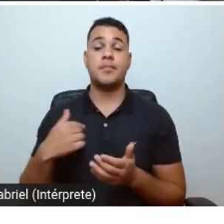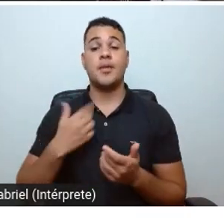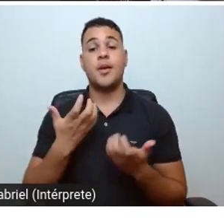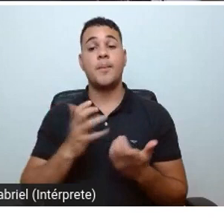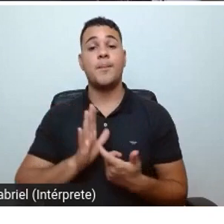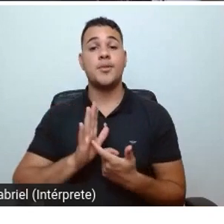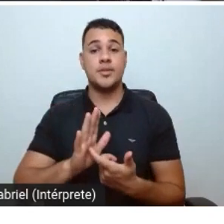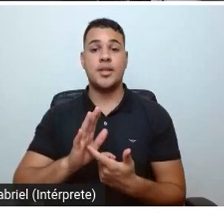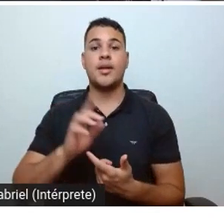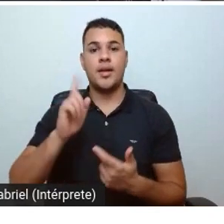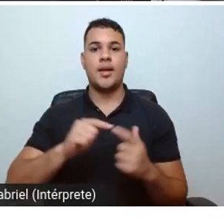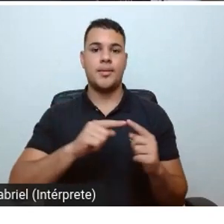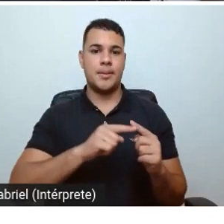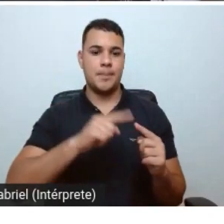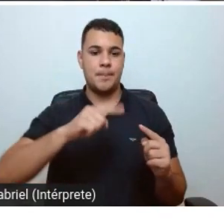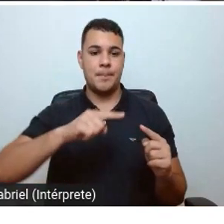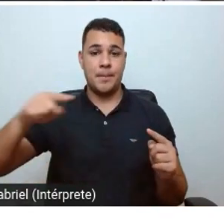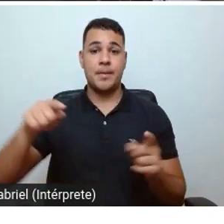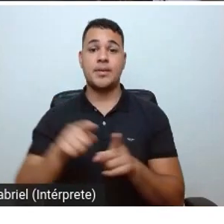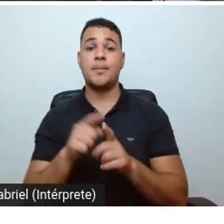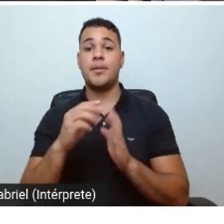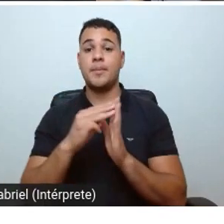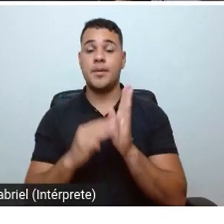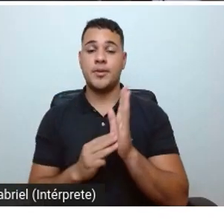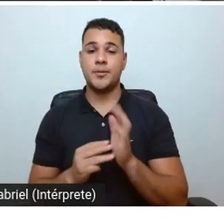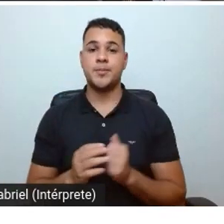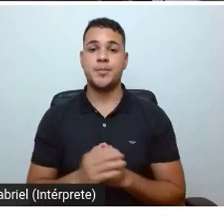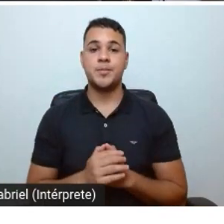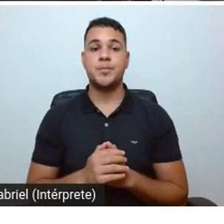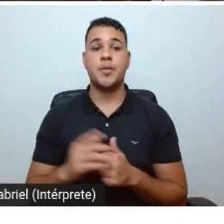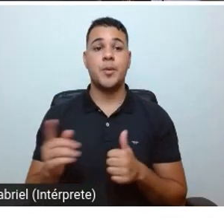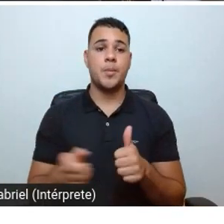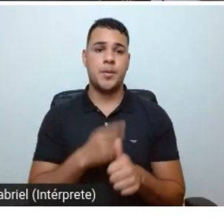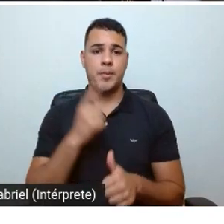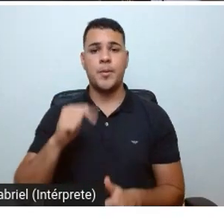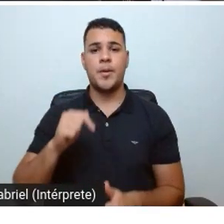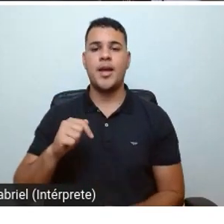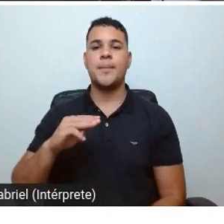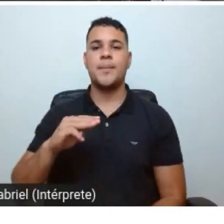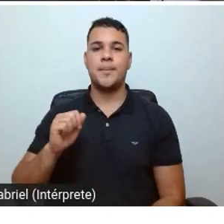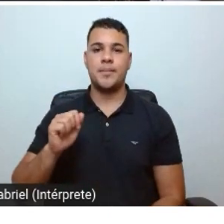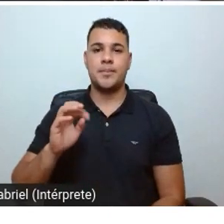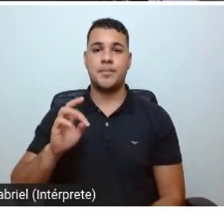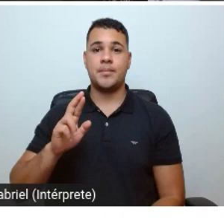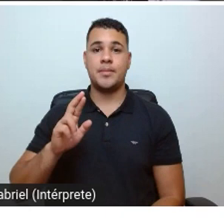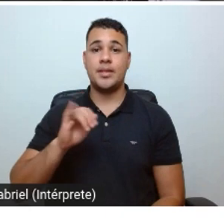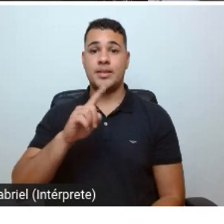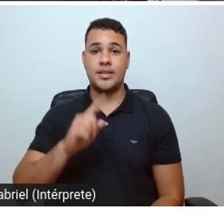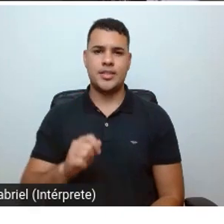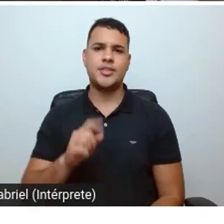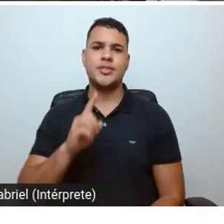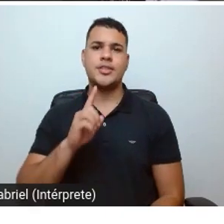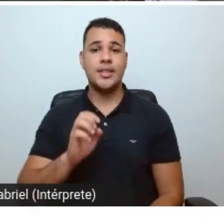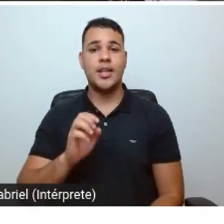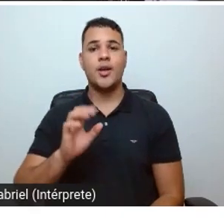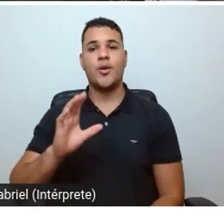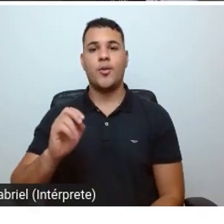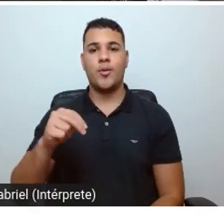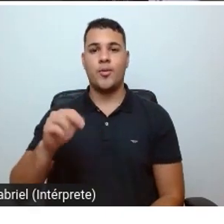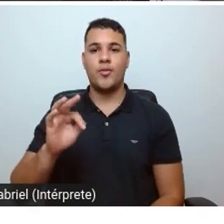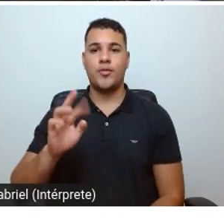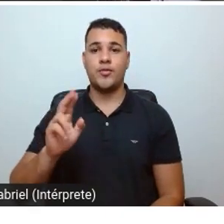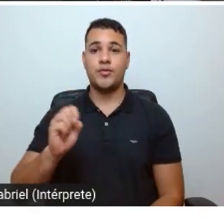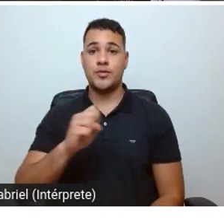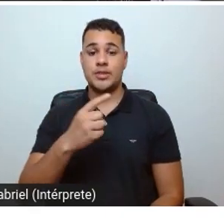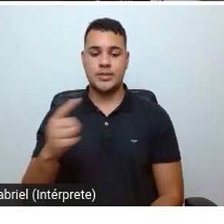métodos. O primeiro deles é a matriz de confusão. Essa matriz de confusão ela é bem conhecida no mundo de assistentes